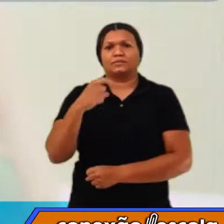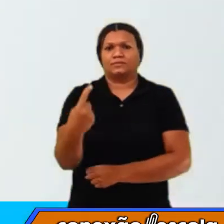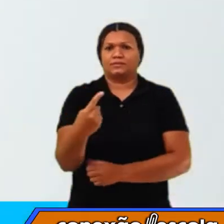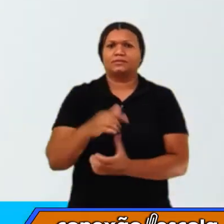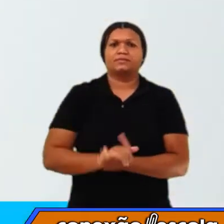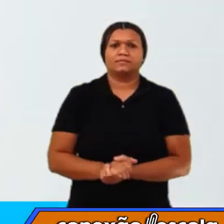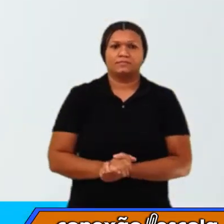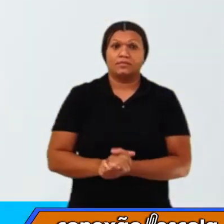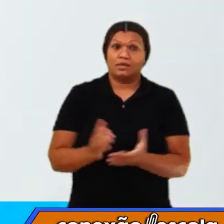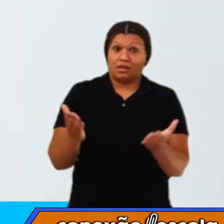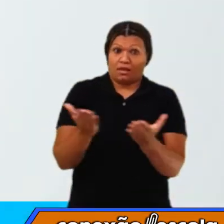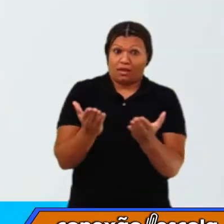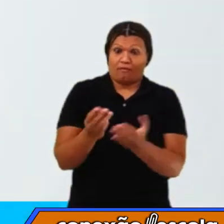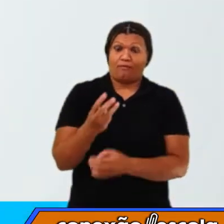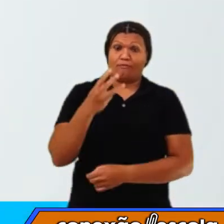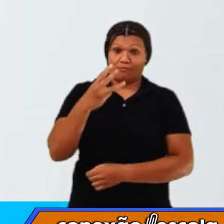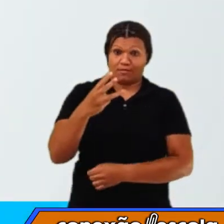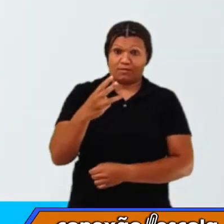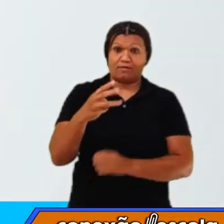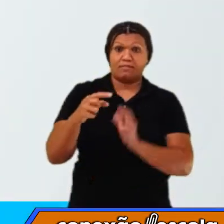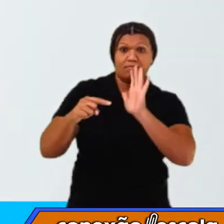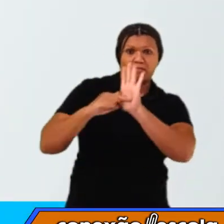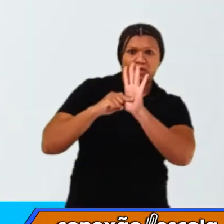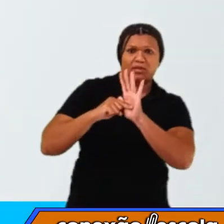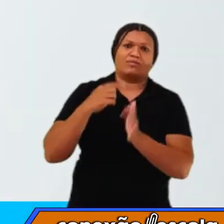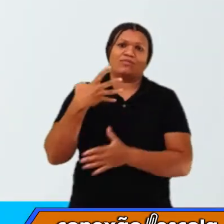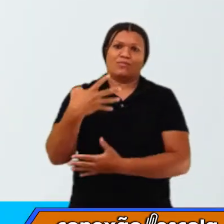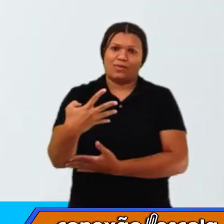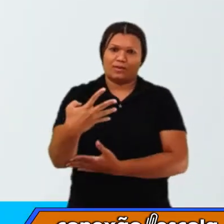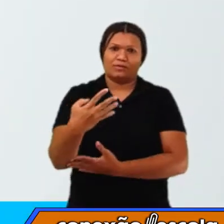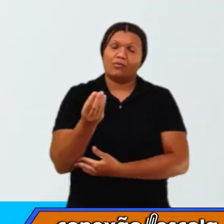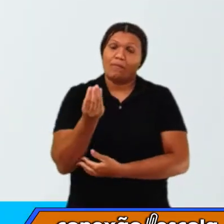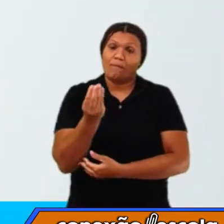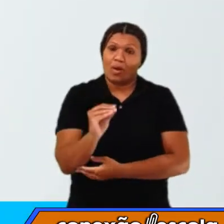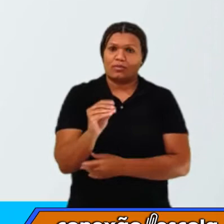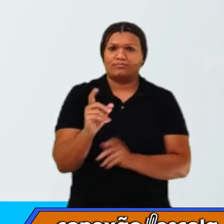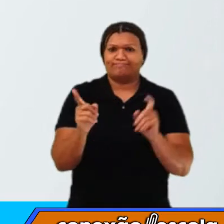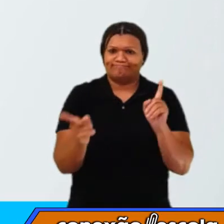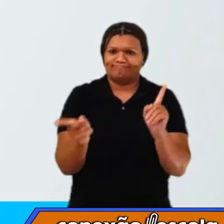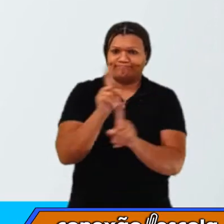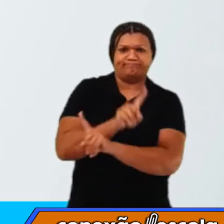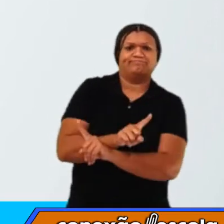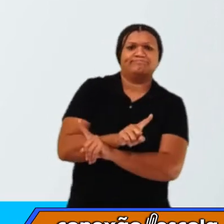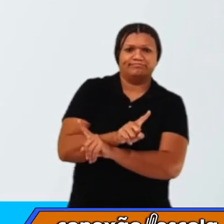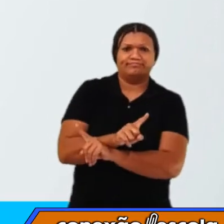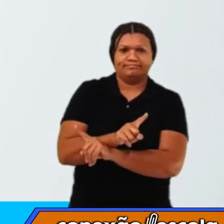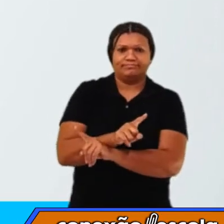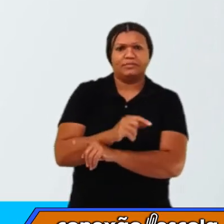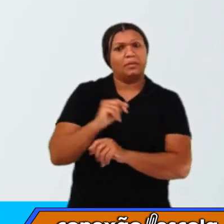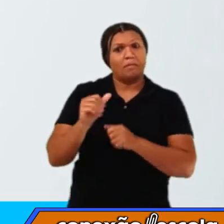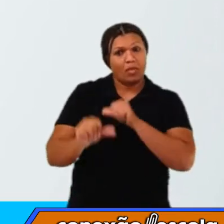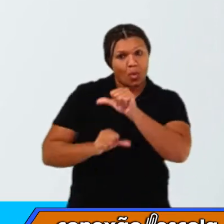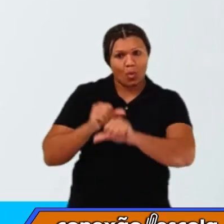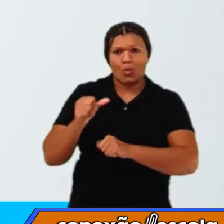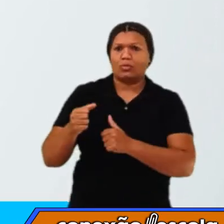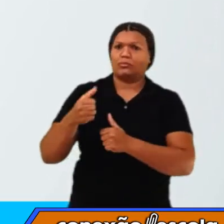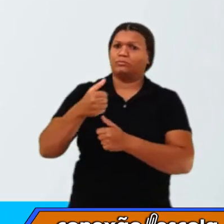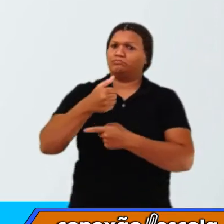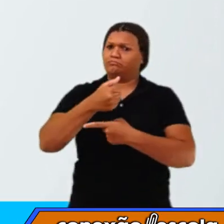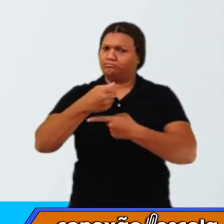4 aplicar a regra pego três escreve em forma de fração Tá bom agora